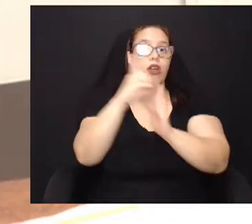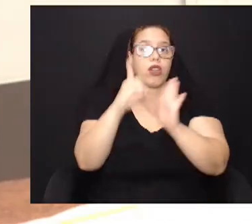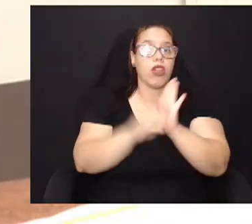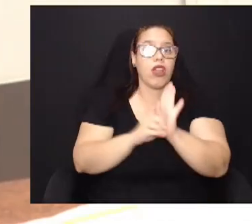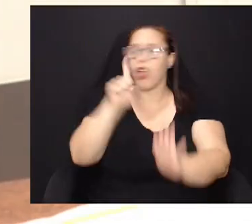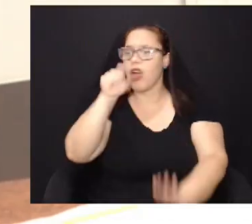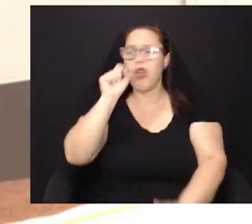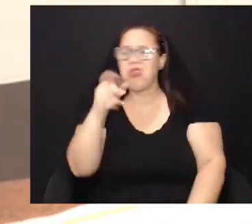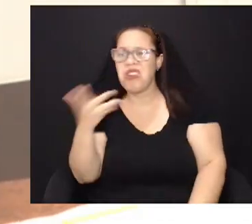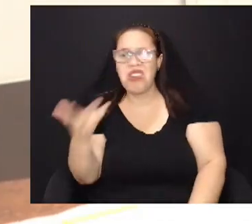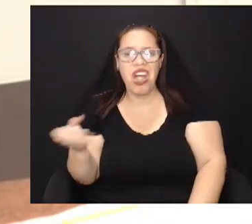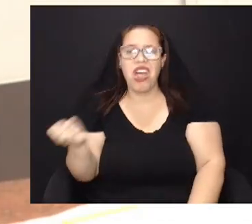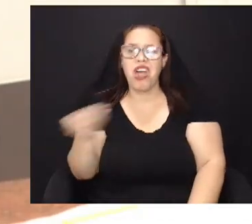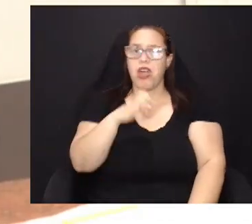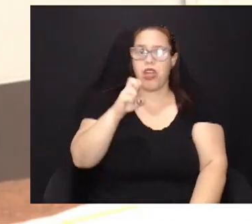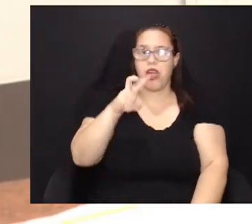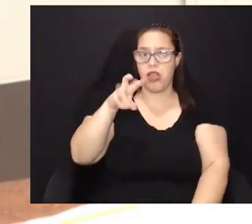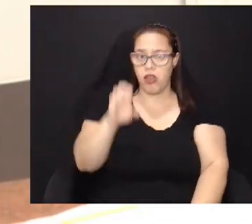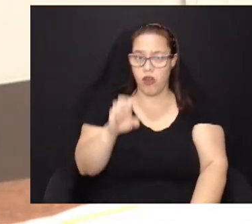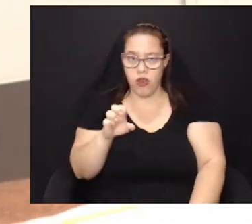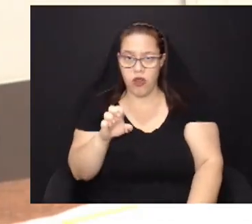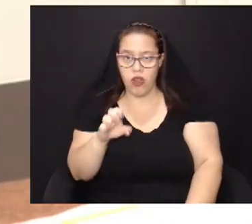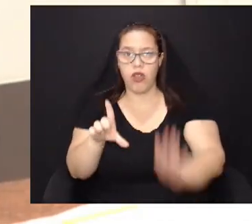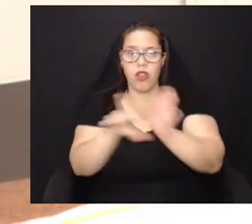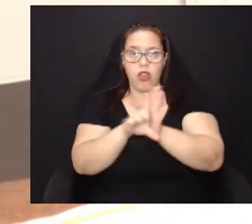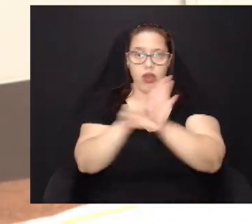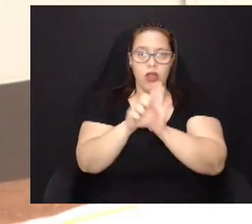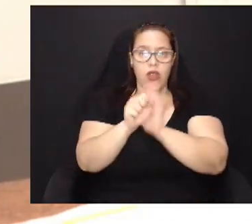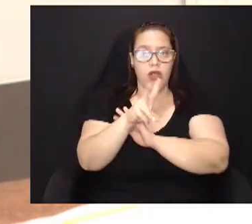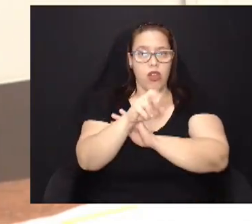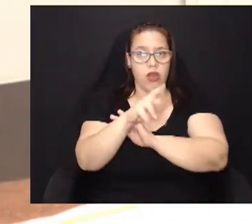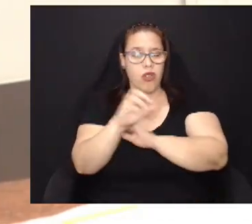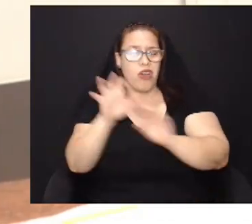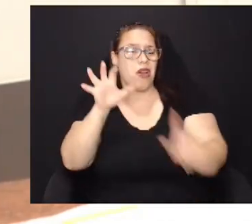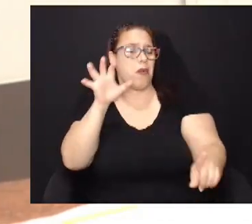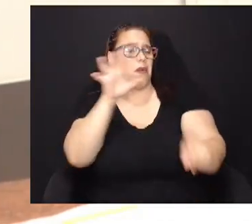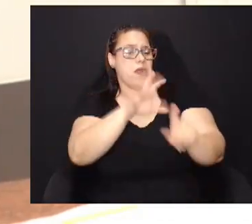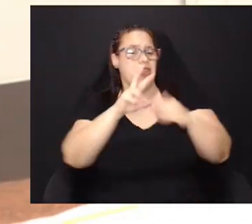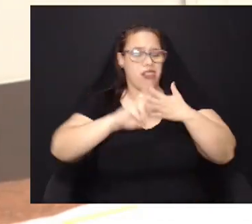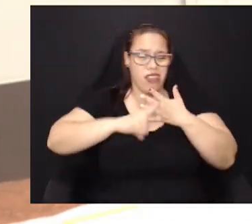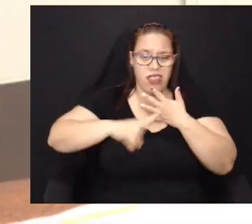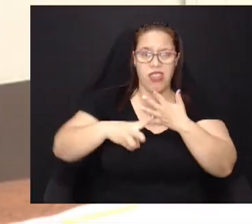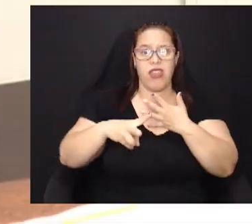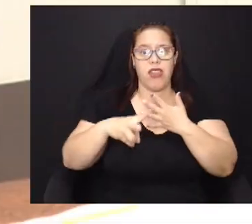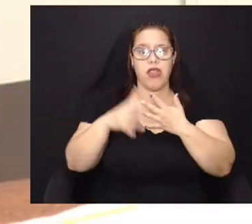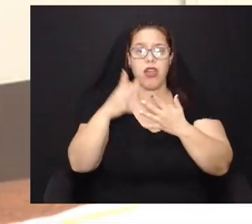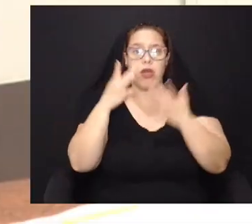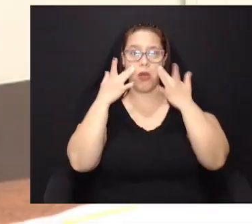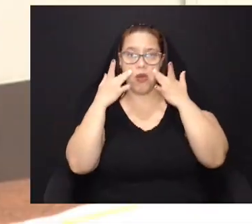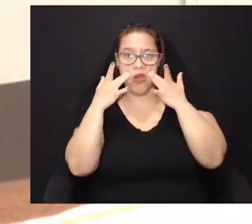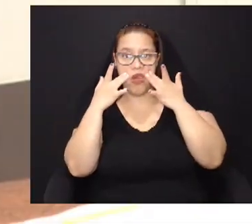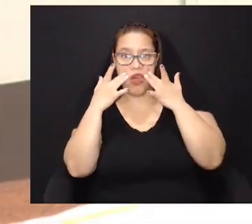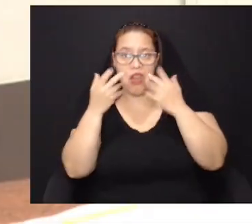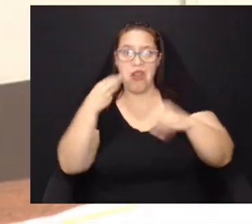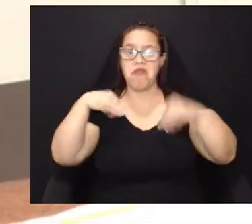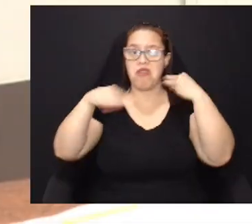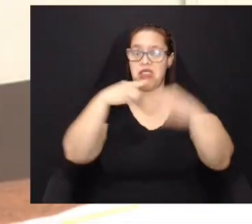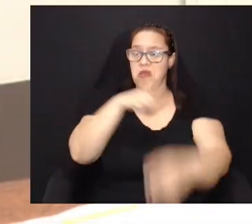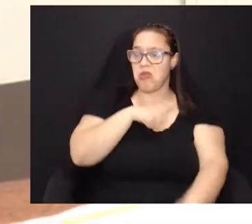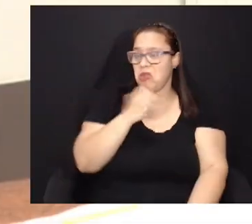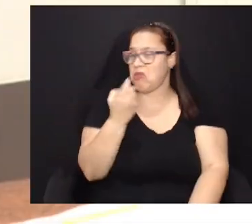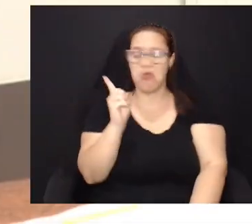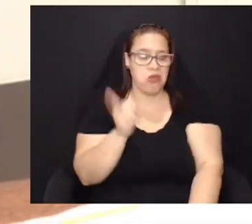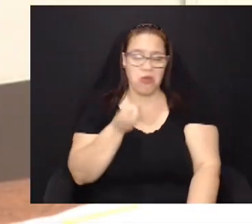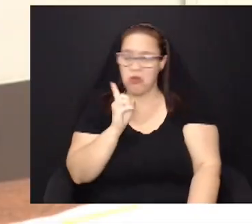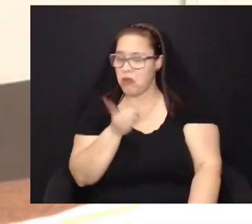Já tem a nova lei do WAVE, tem a lei do alvará, o que vai afetar a gente? Tem uns artigos que a gente está com medo, não vai ter música, vai ter música. Então é isso que